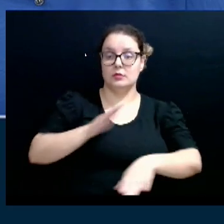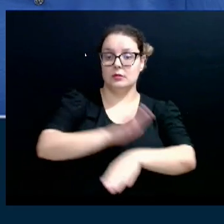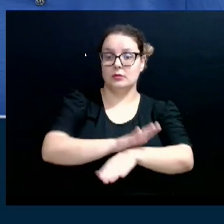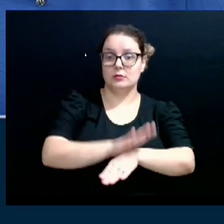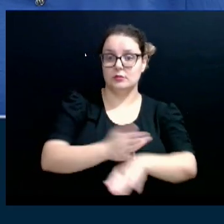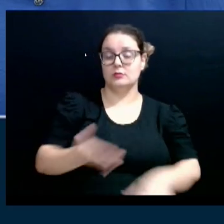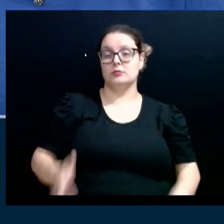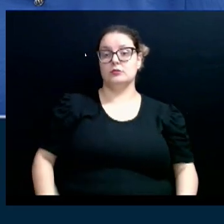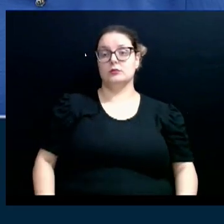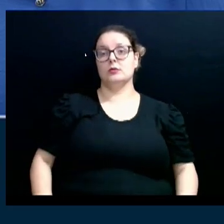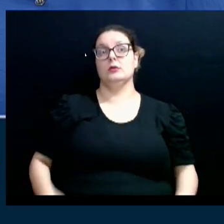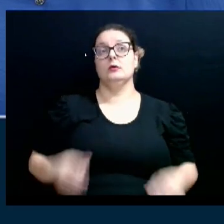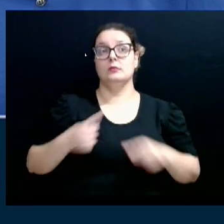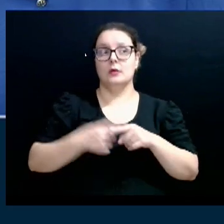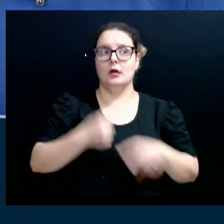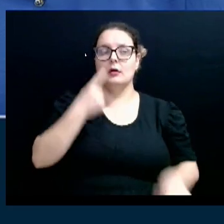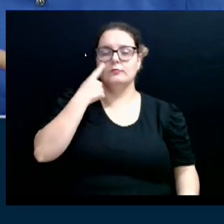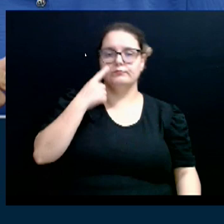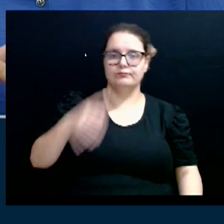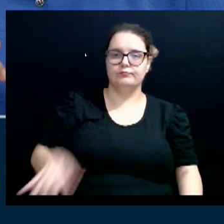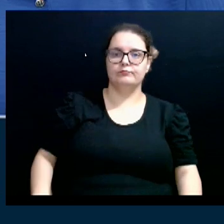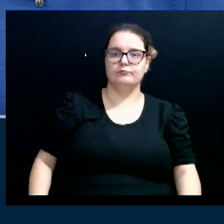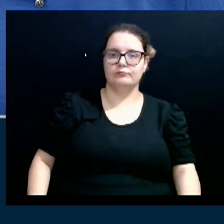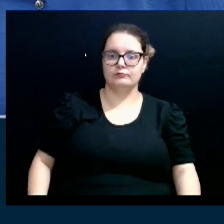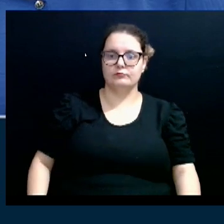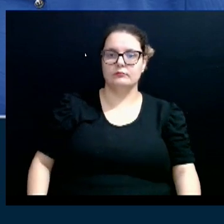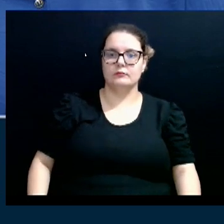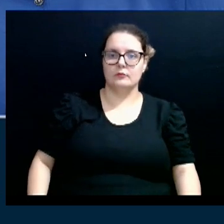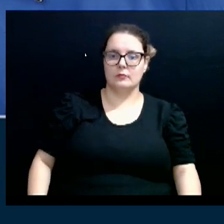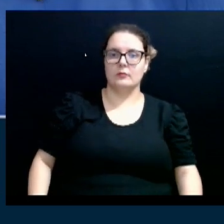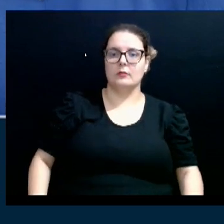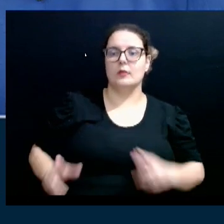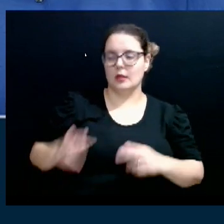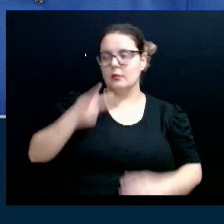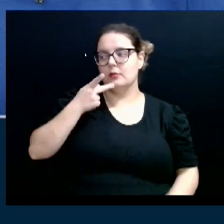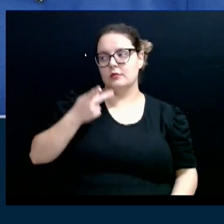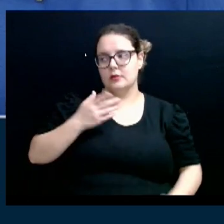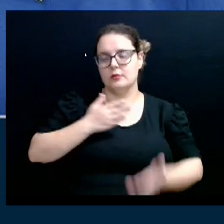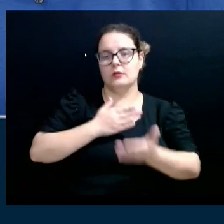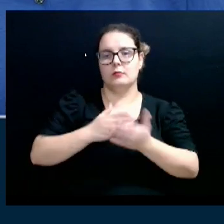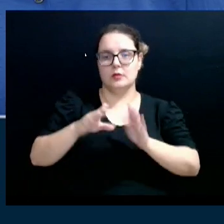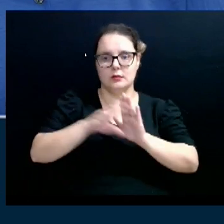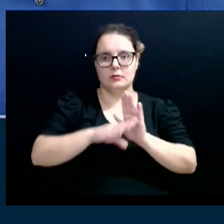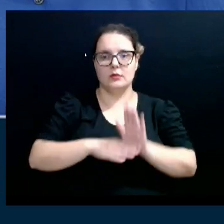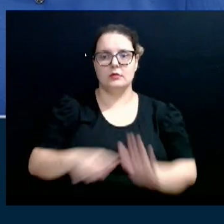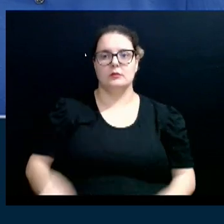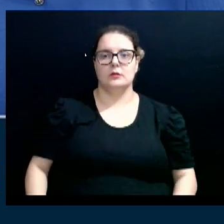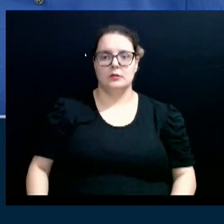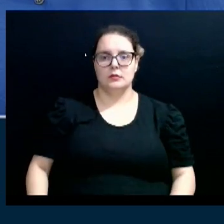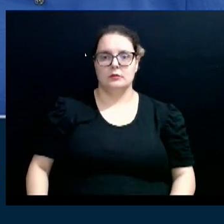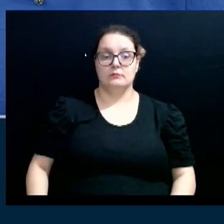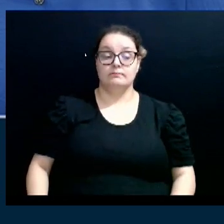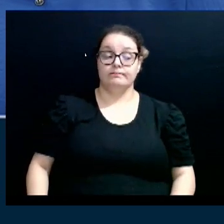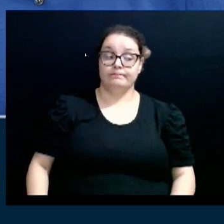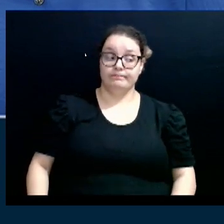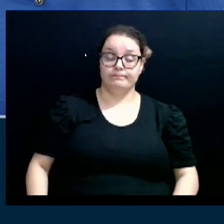porque, olha, gente, eu dei uma olhada, como eu falei no início do programa, e eu